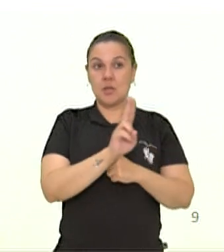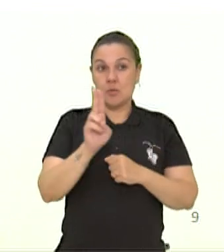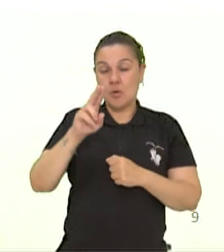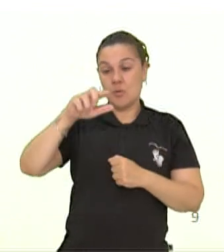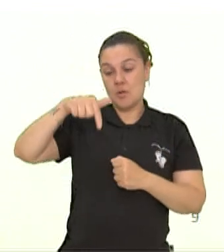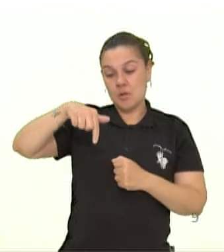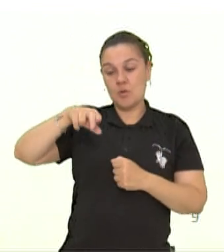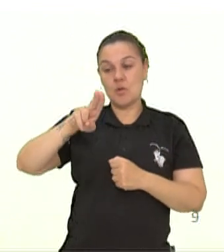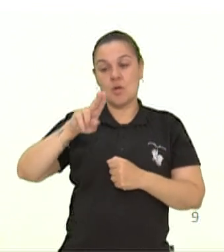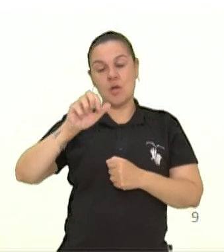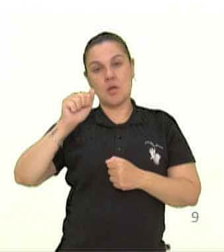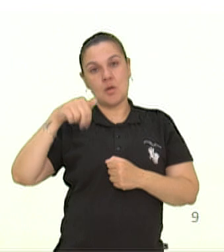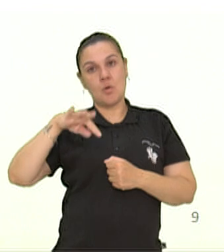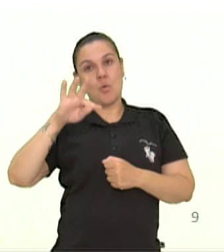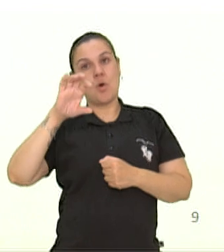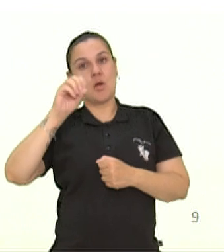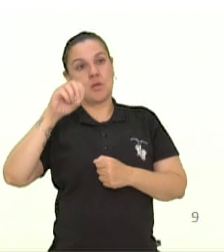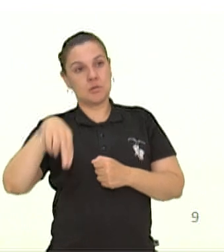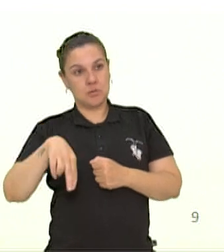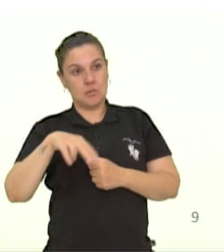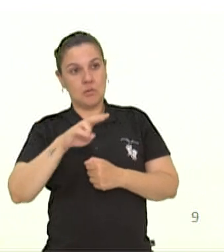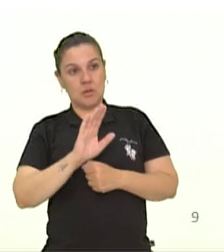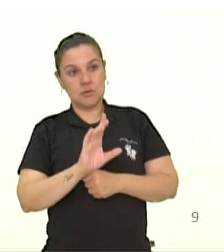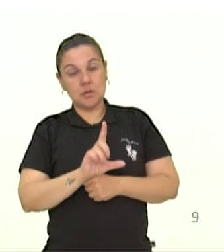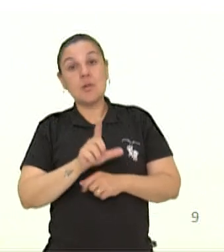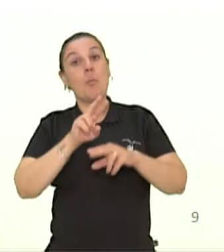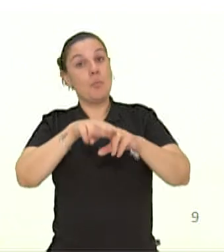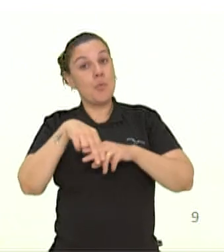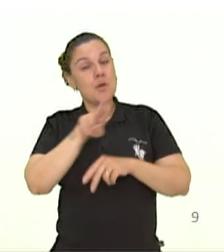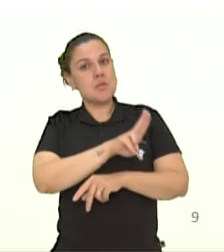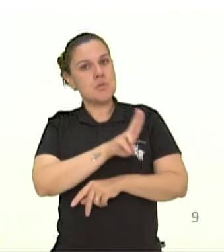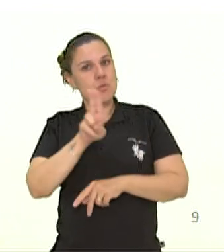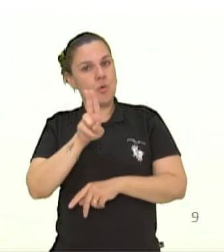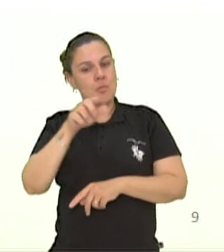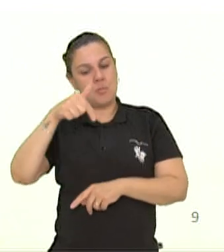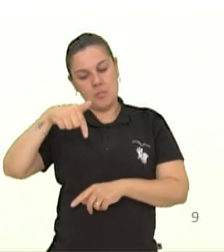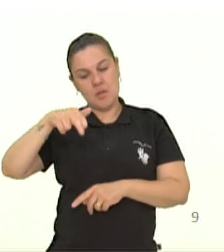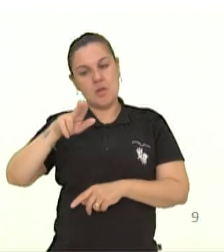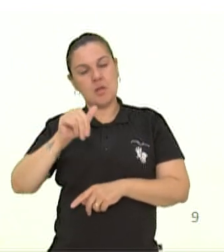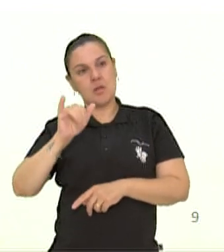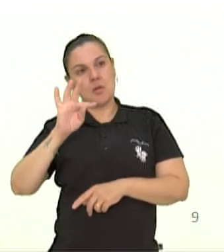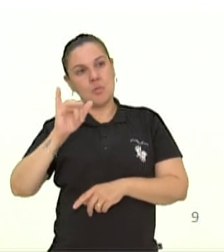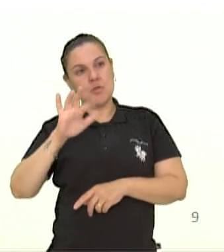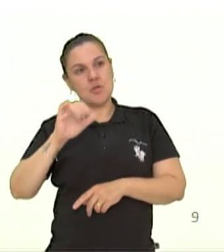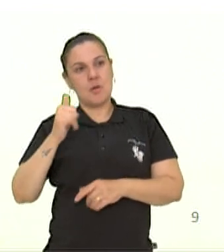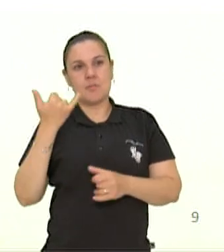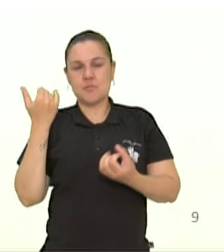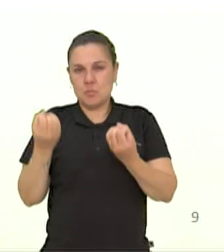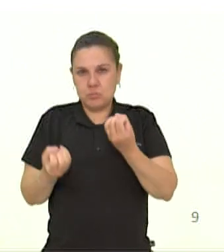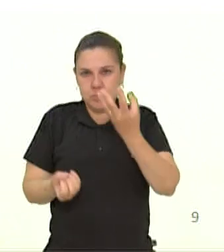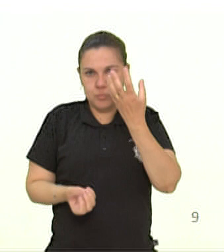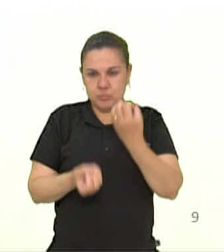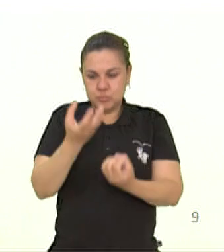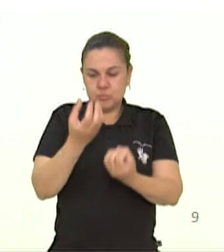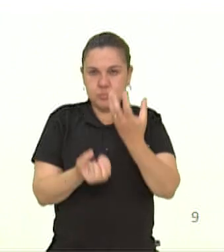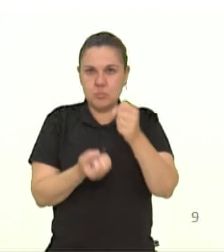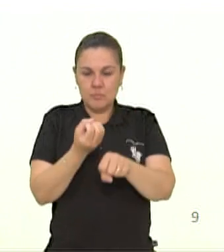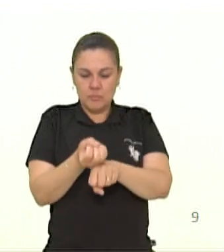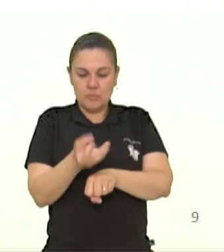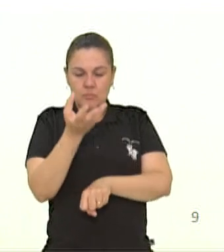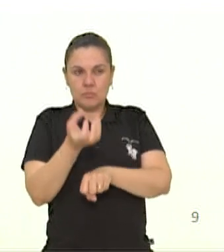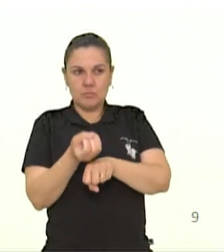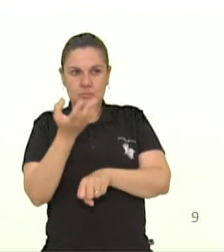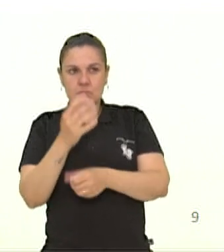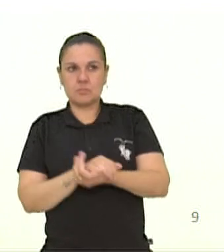quantum. Quantum deu origem à mecânica quântica. Pessoal, eles pensaram em pacotes de fótons, tá? E esses pacotes se chamaram